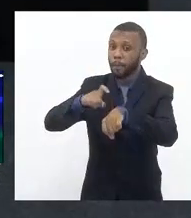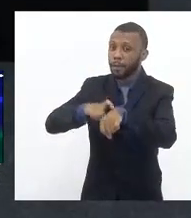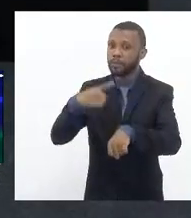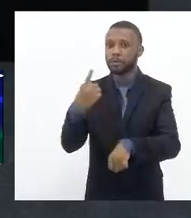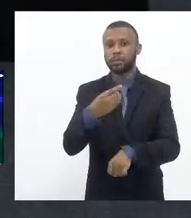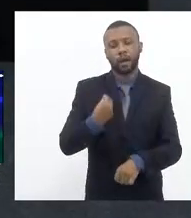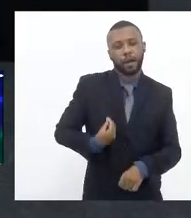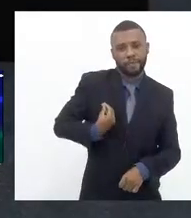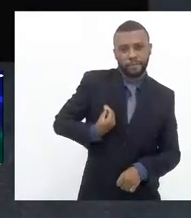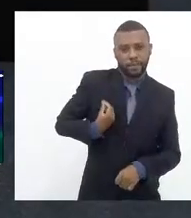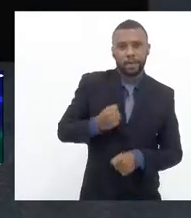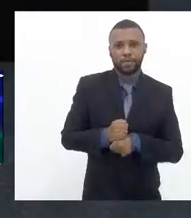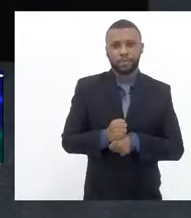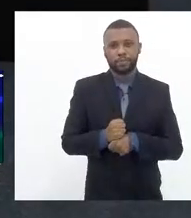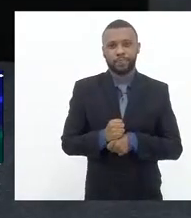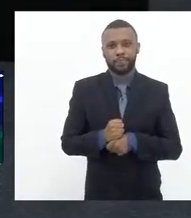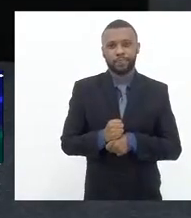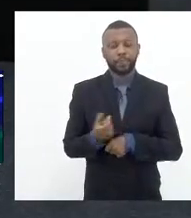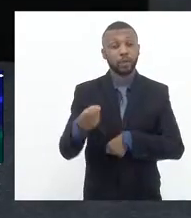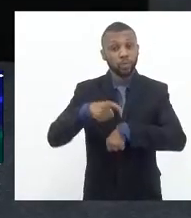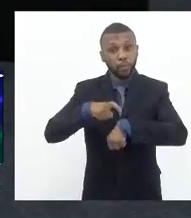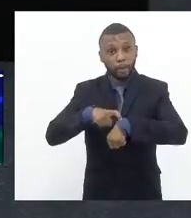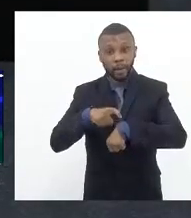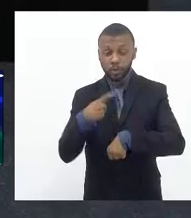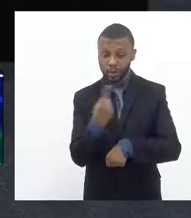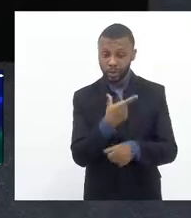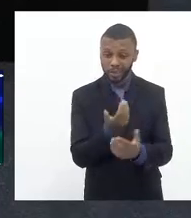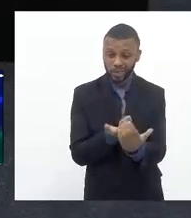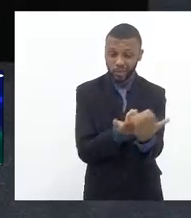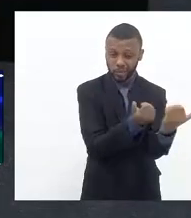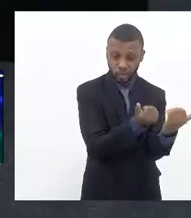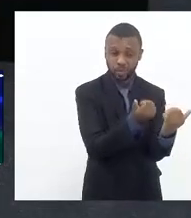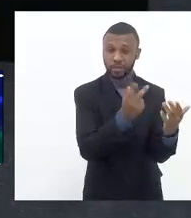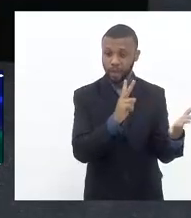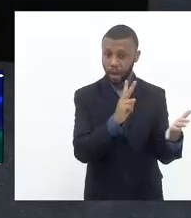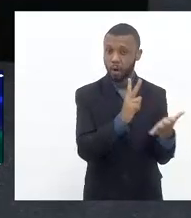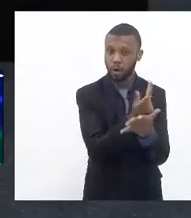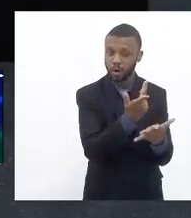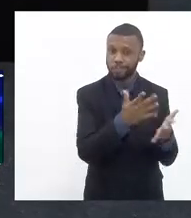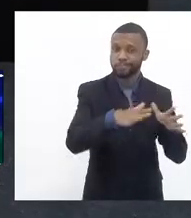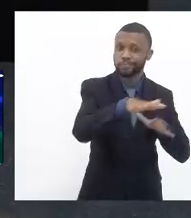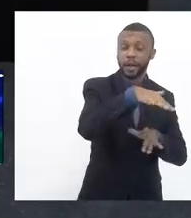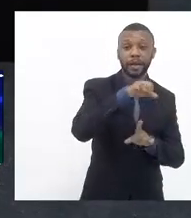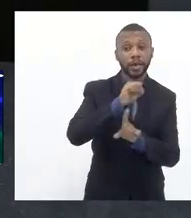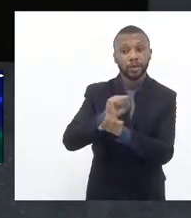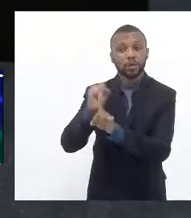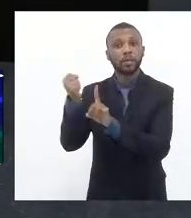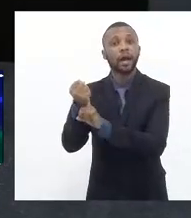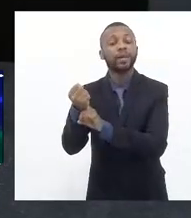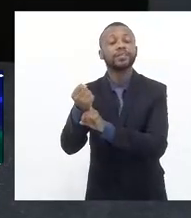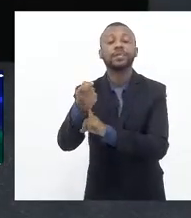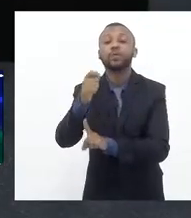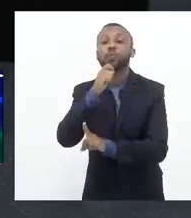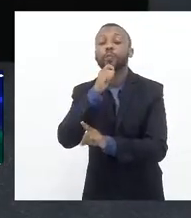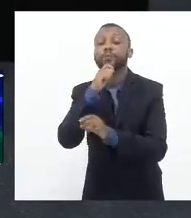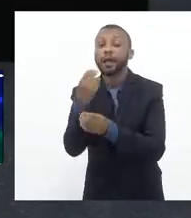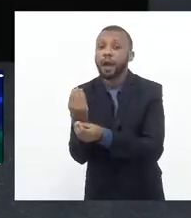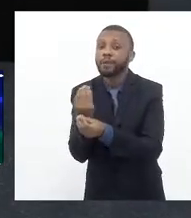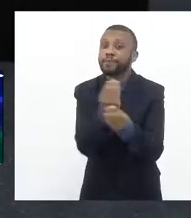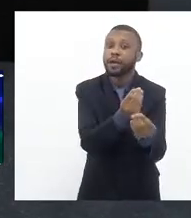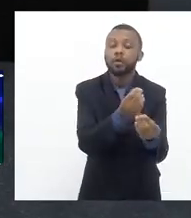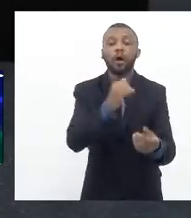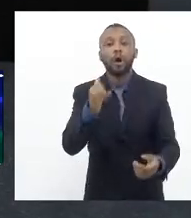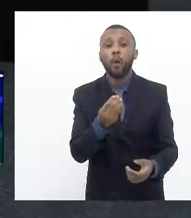nossa juventude vive, no momento que a sociedade, né, não está dando condição aos nossos